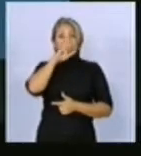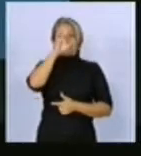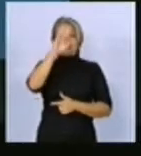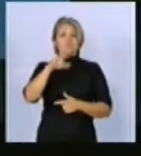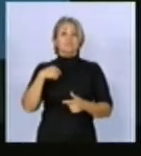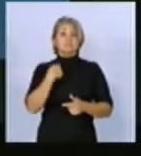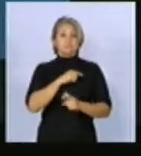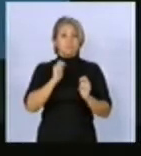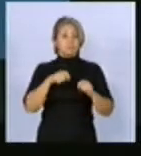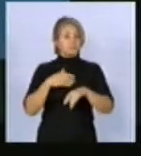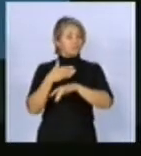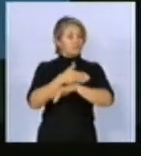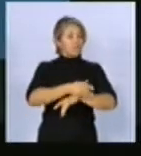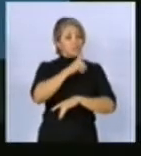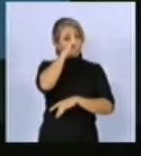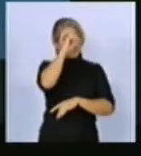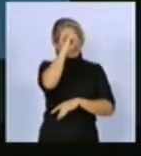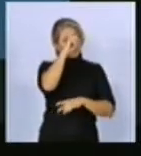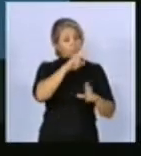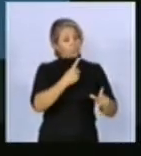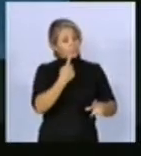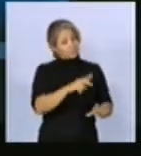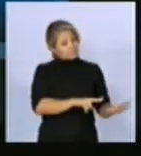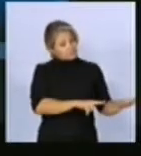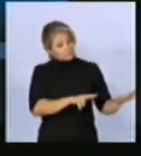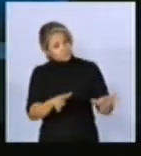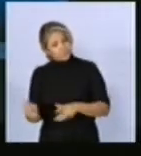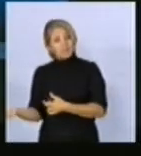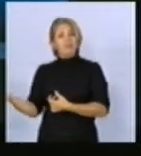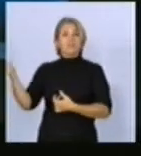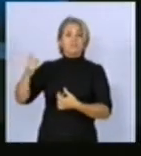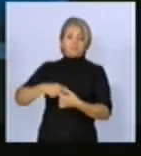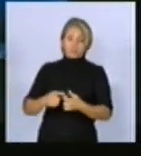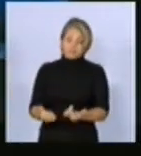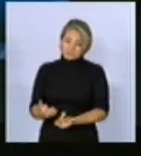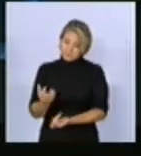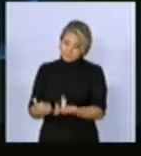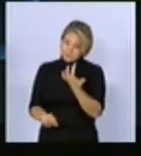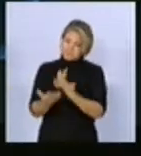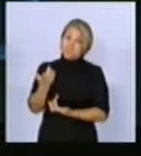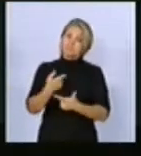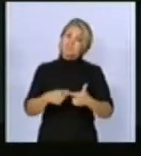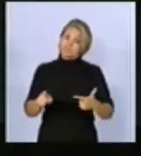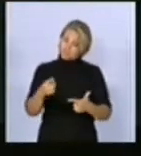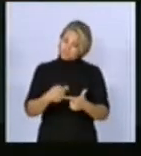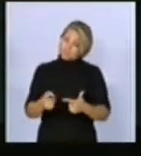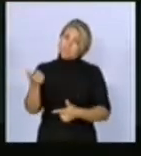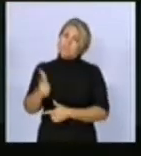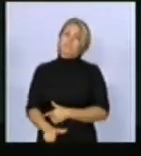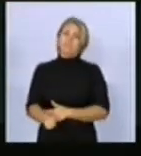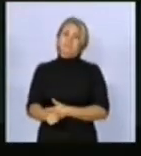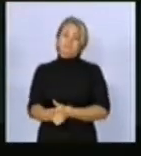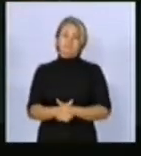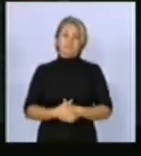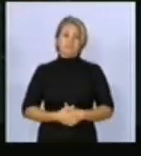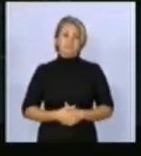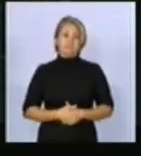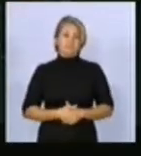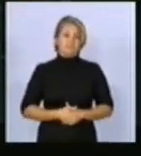Medica dali uma semana ocorre para queimada volta novamente todos os sintomas e